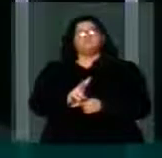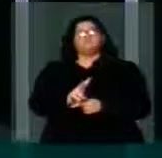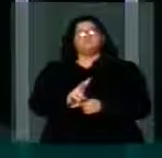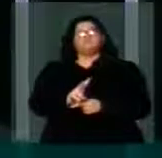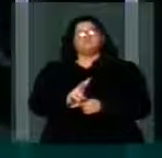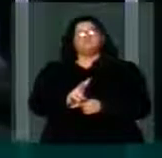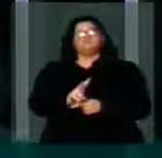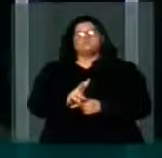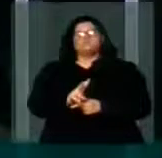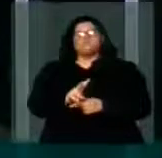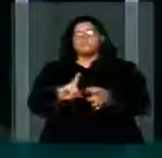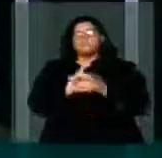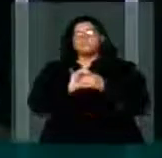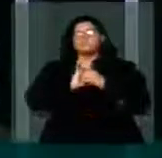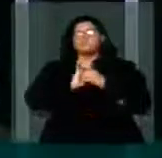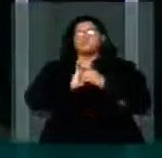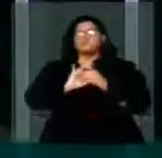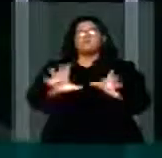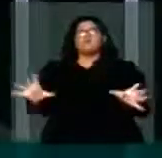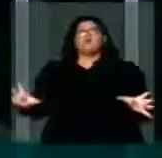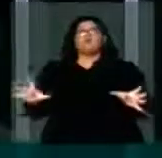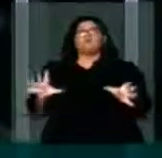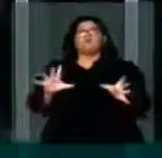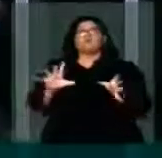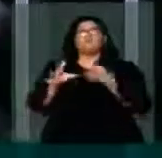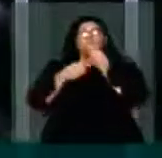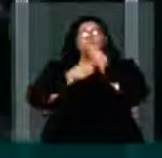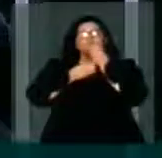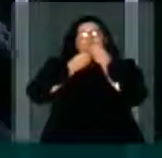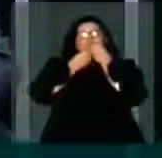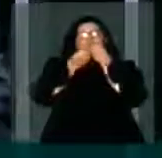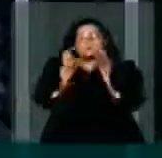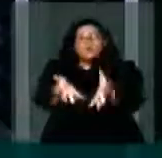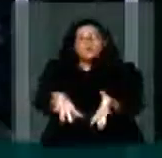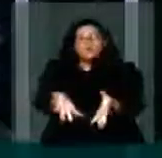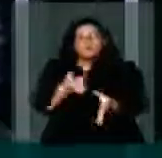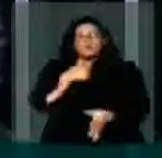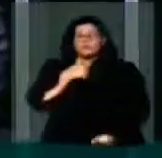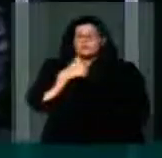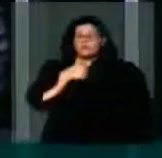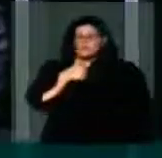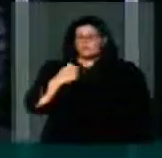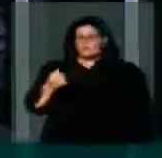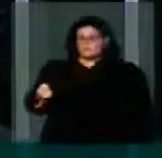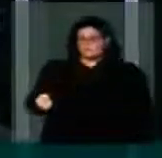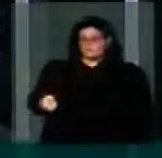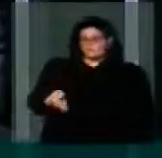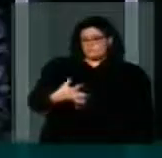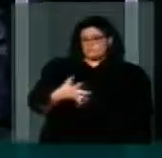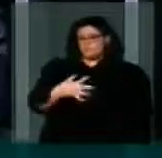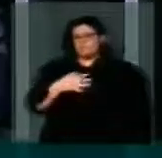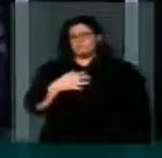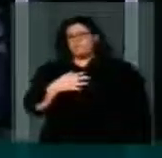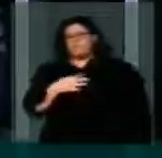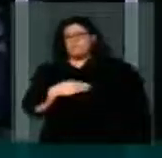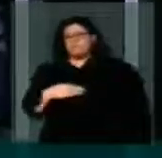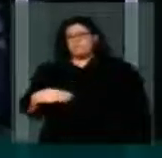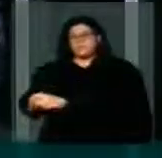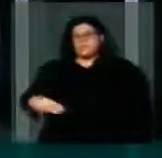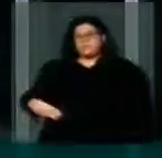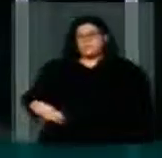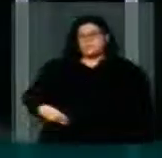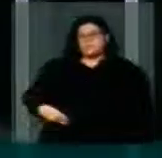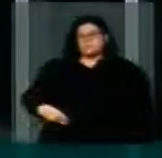nosso país, a liberdade de expressão, que já recém-empossado, o ministro das Comunicações já